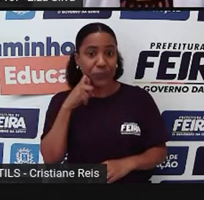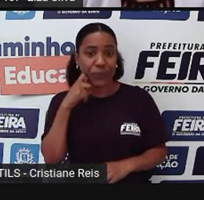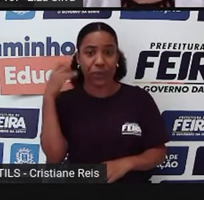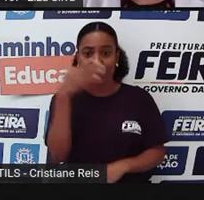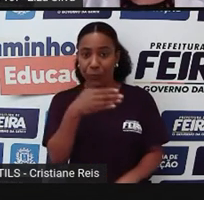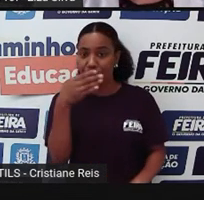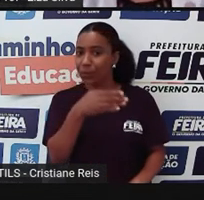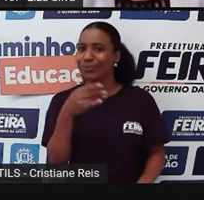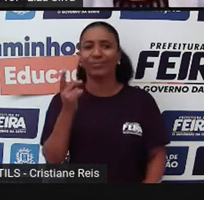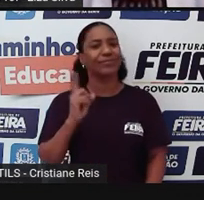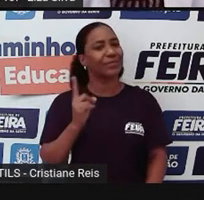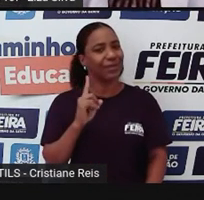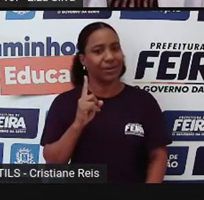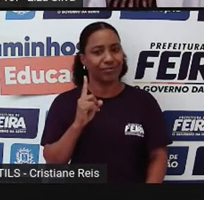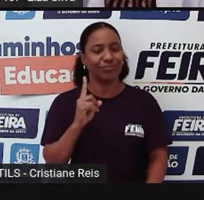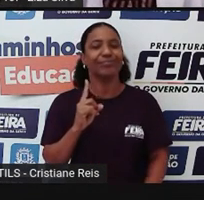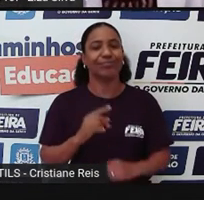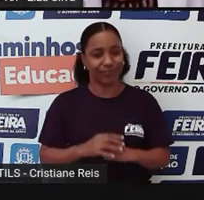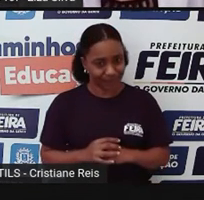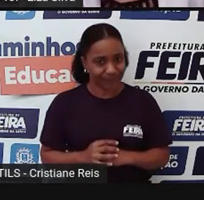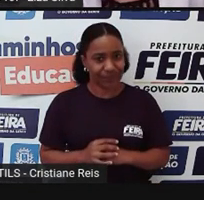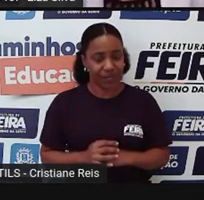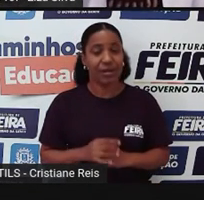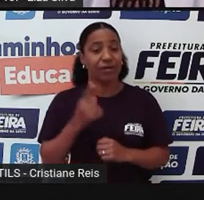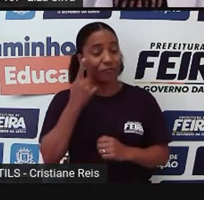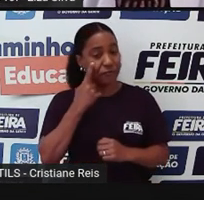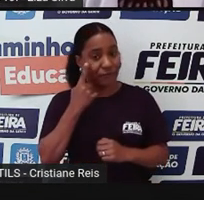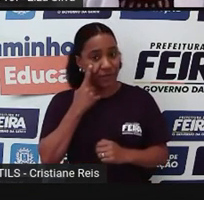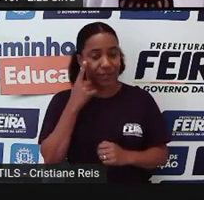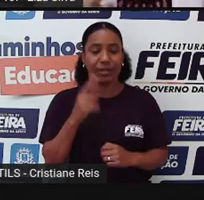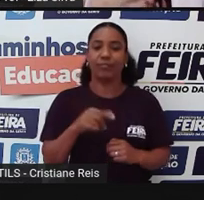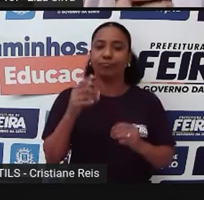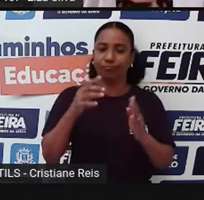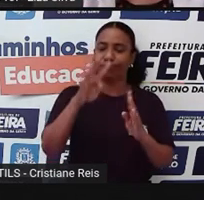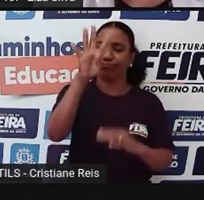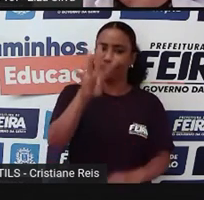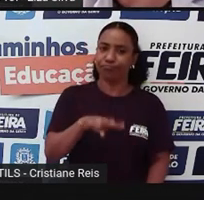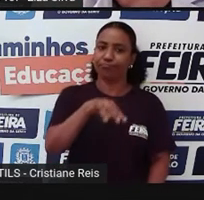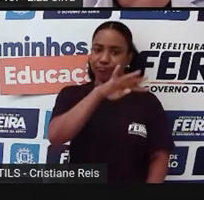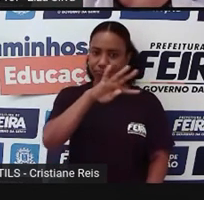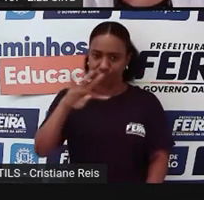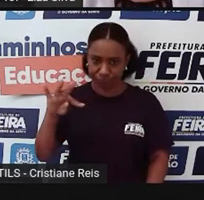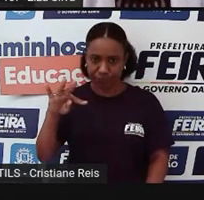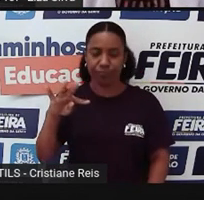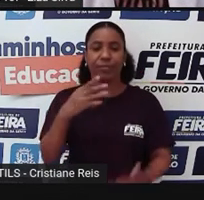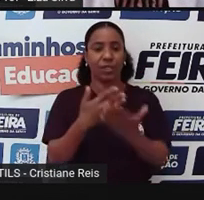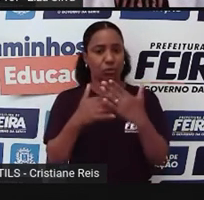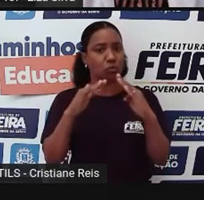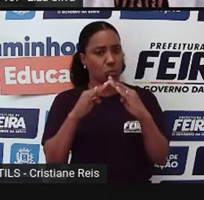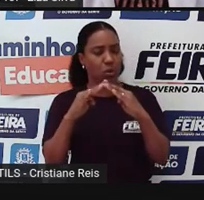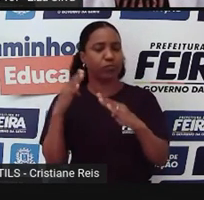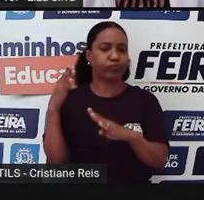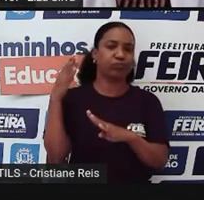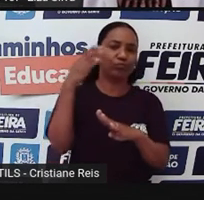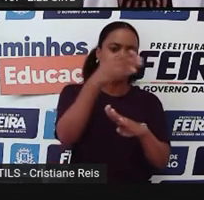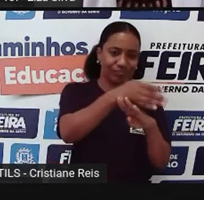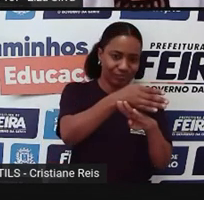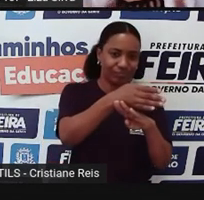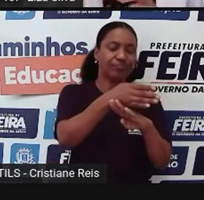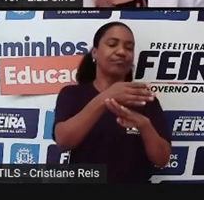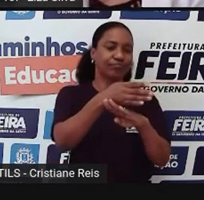partir do time table Você pode organizar os dias que você ir lá para a escola assistir aula